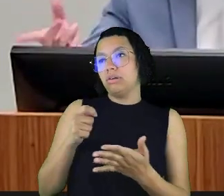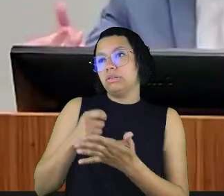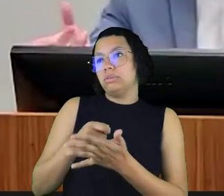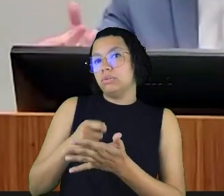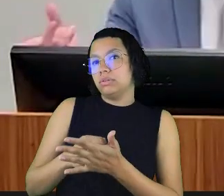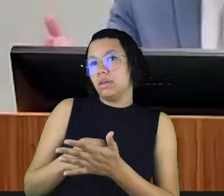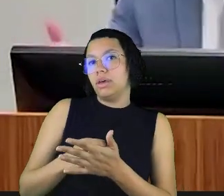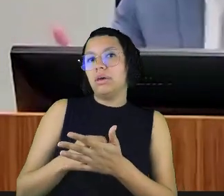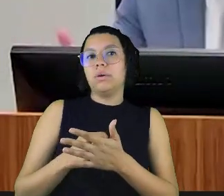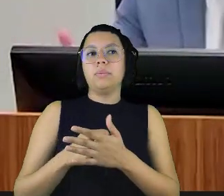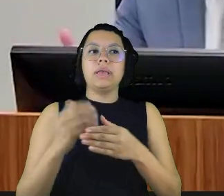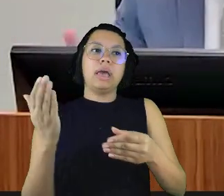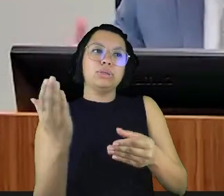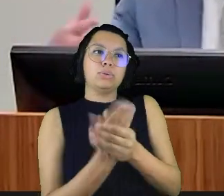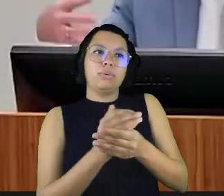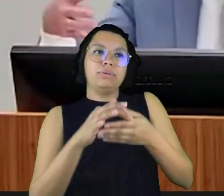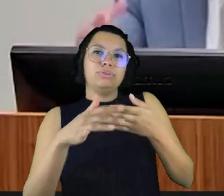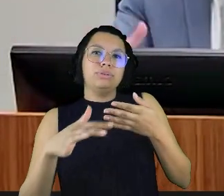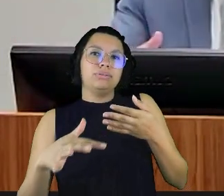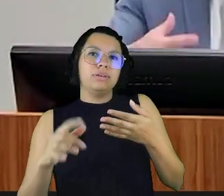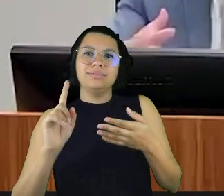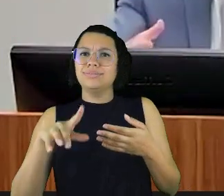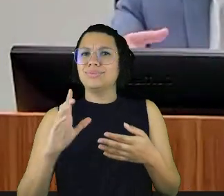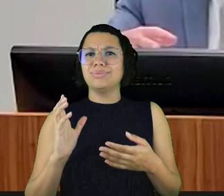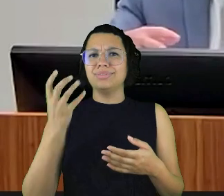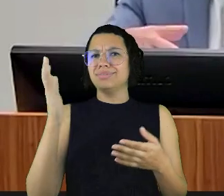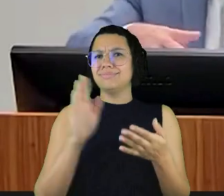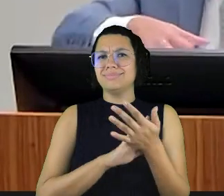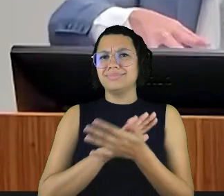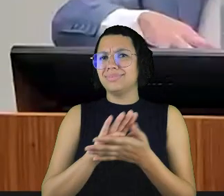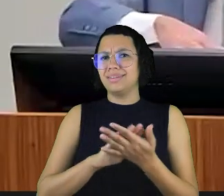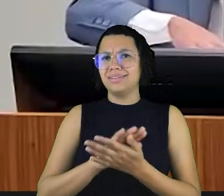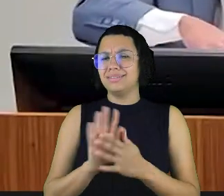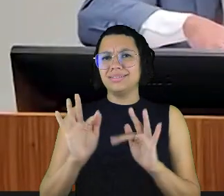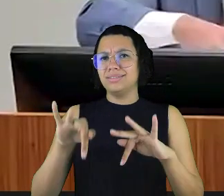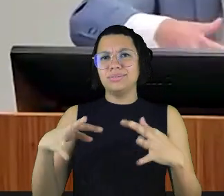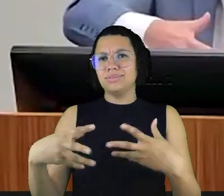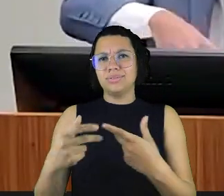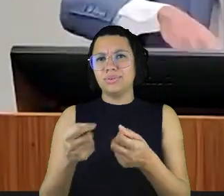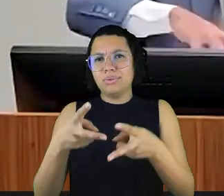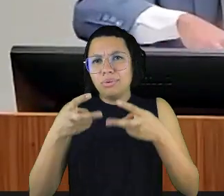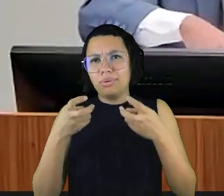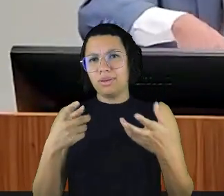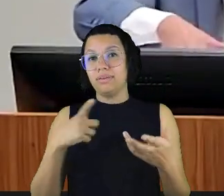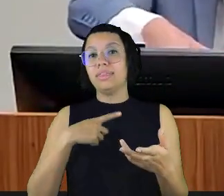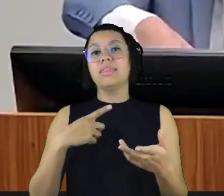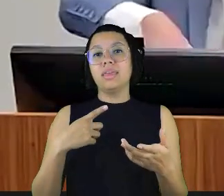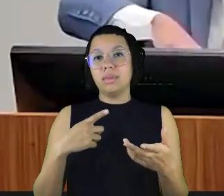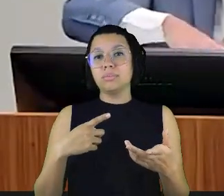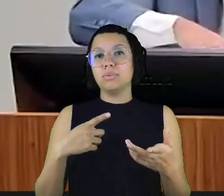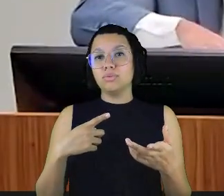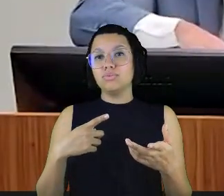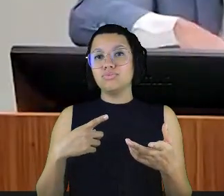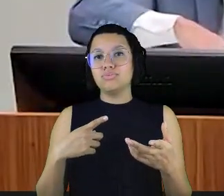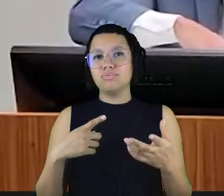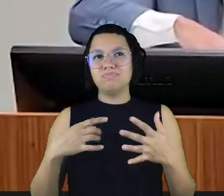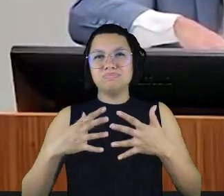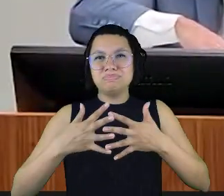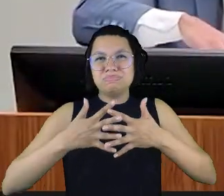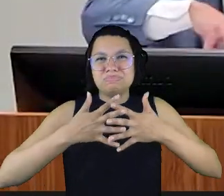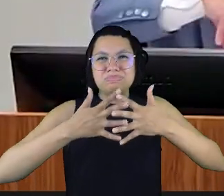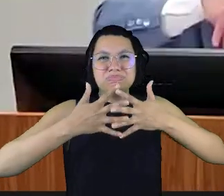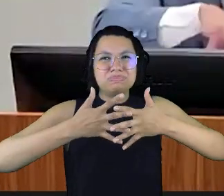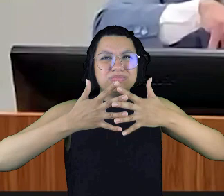derivadas. Isso não resolve absolutamente nada. No fim das contas, percebam que nós temos uma teia. É impossível a gente falar sobre